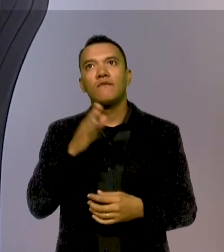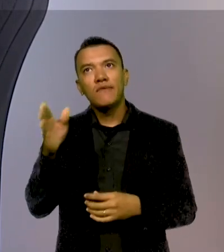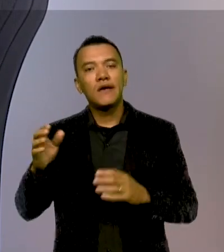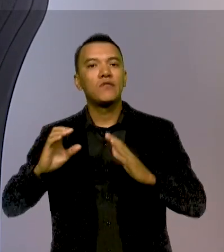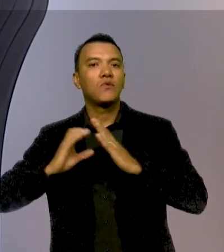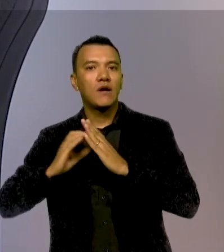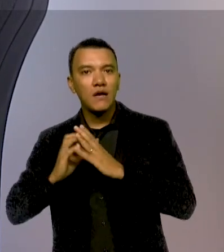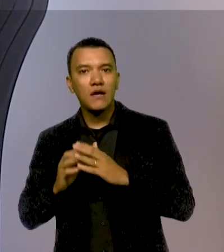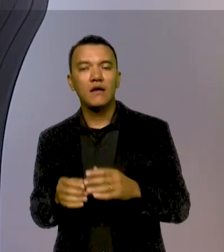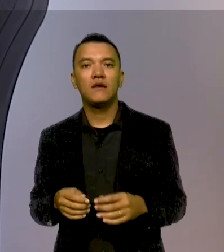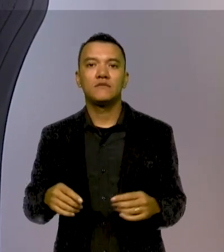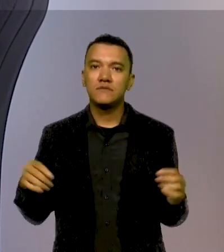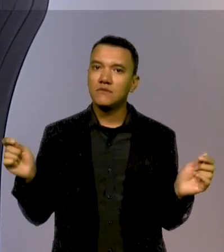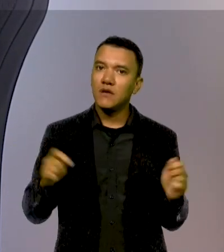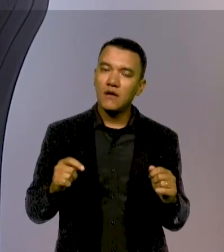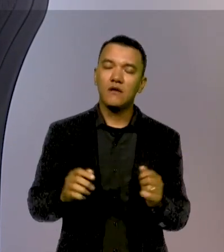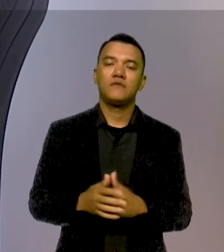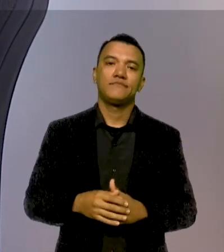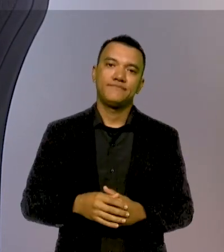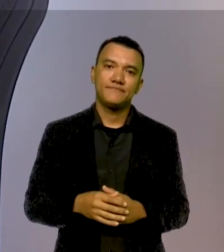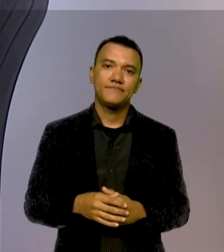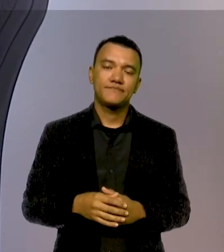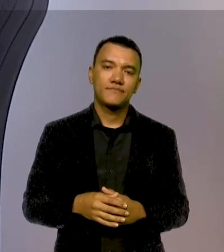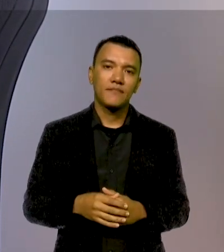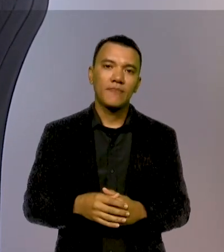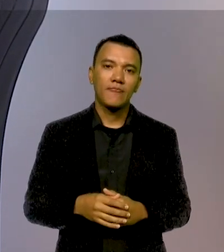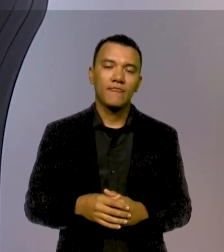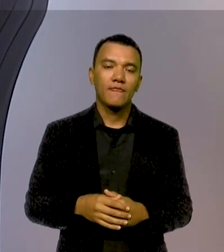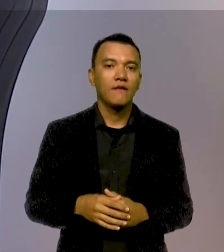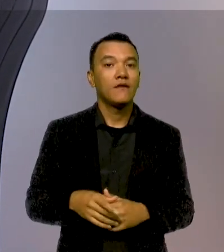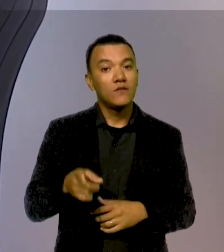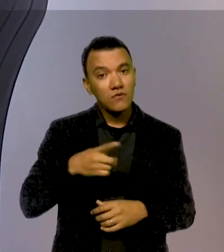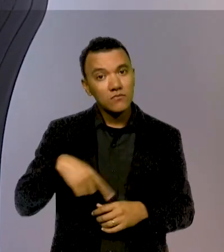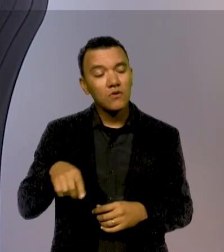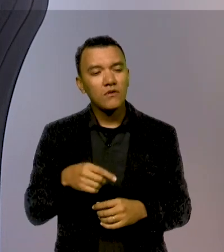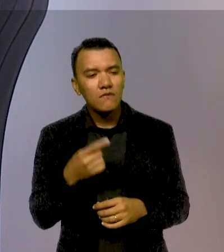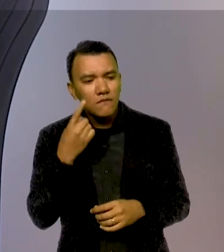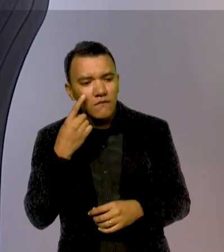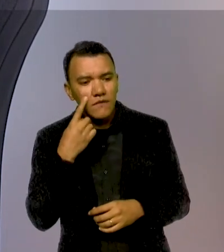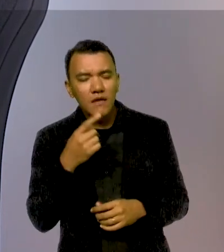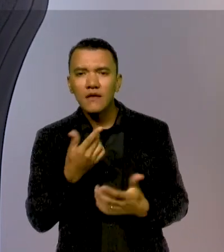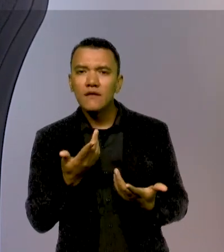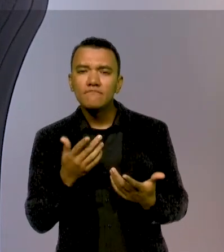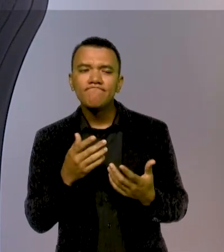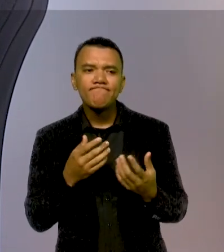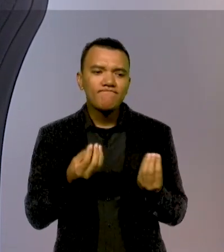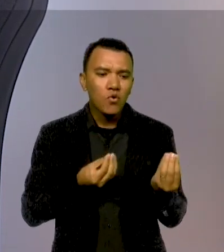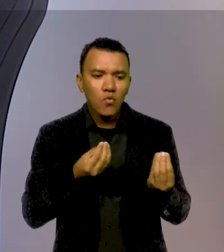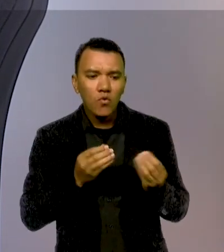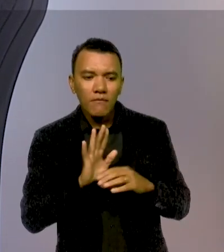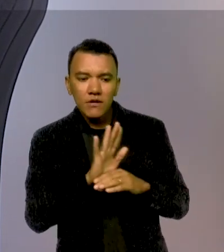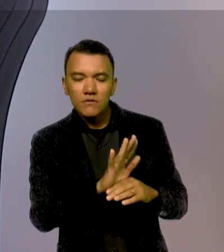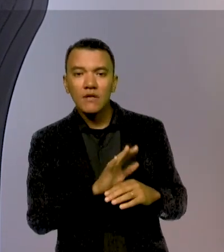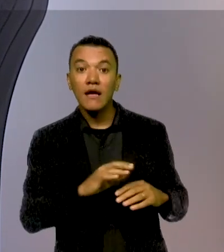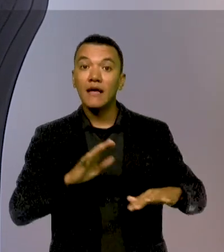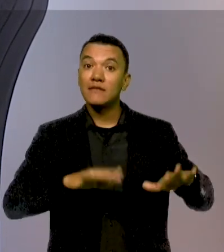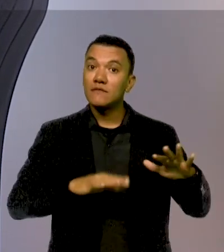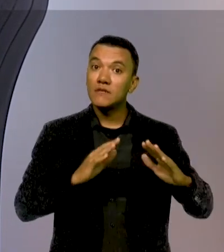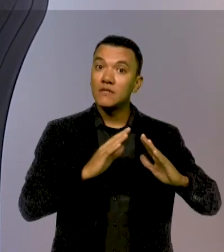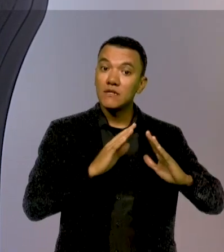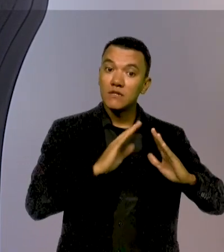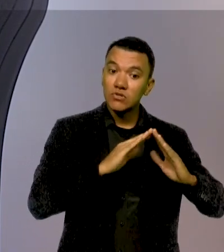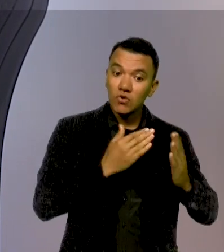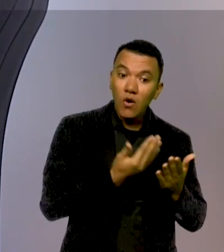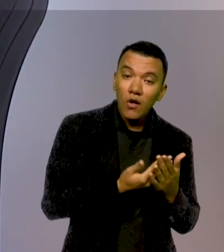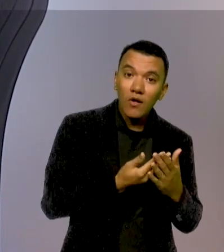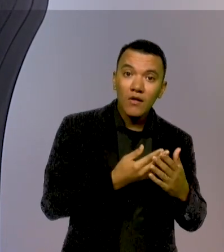o que for mais acessível para você. E aí a gente vai estudar a sua situação, de repente tem alguma escola próximo